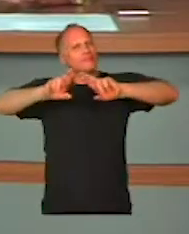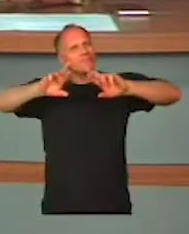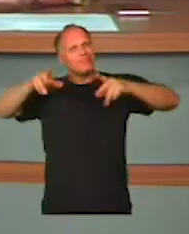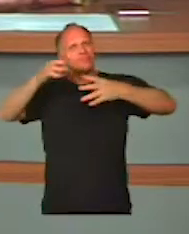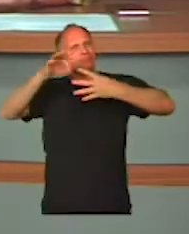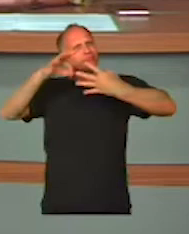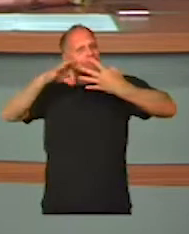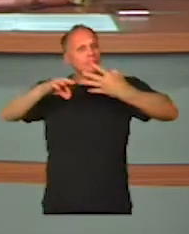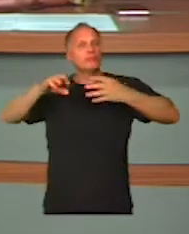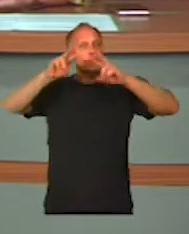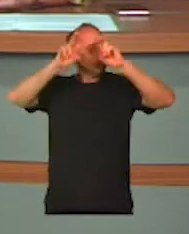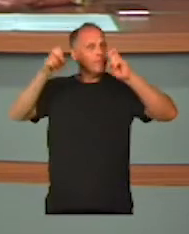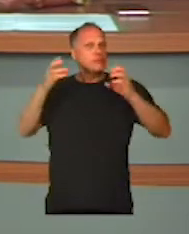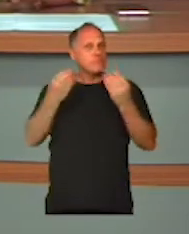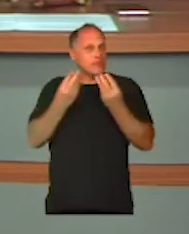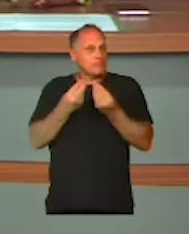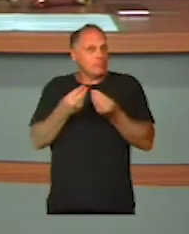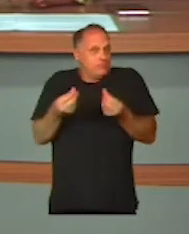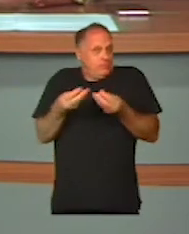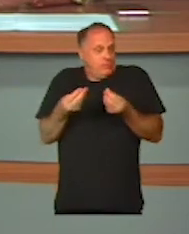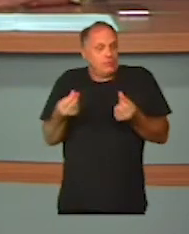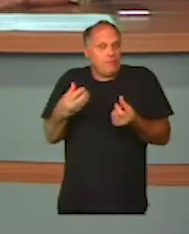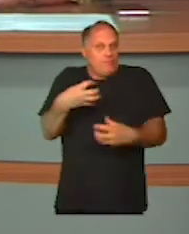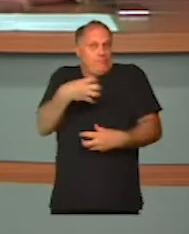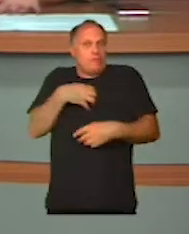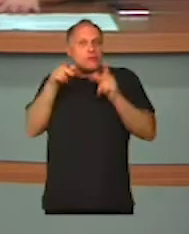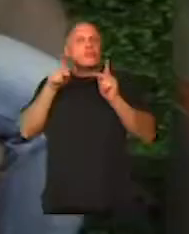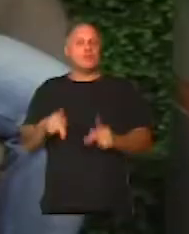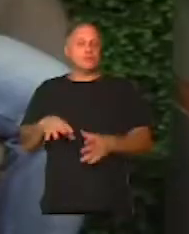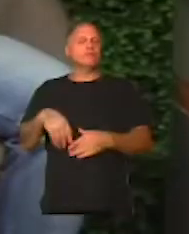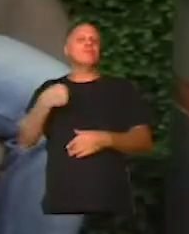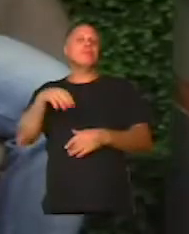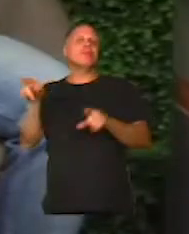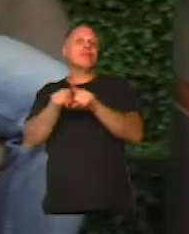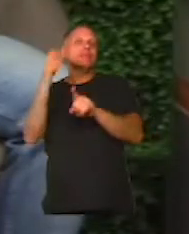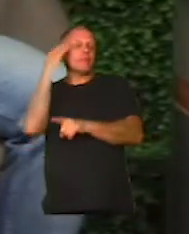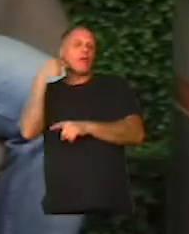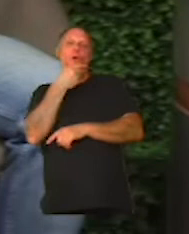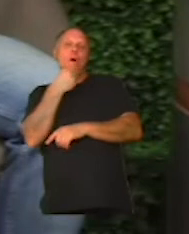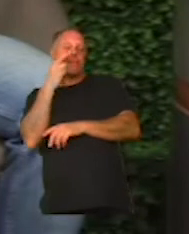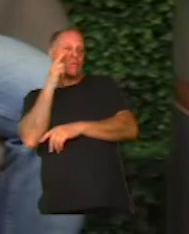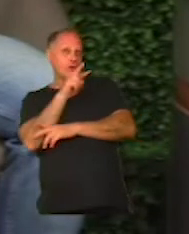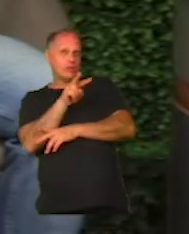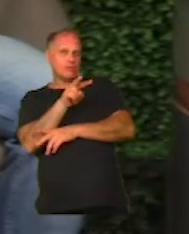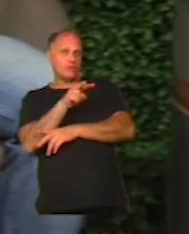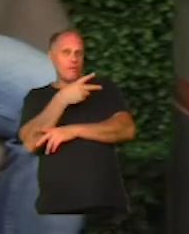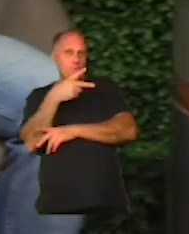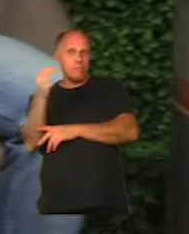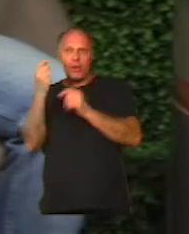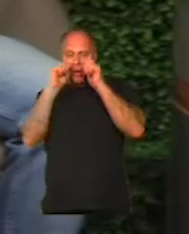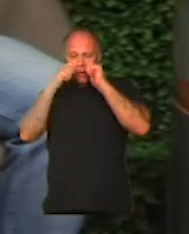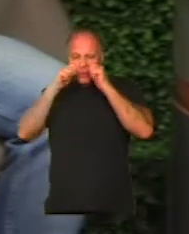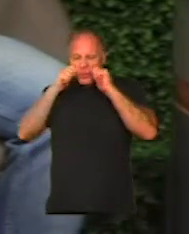temas sensíveis, né? E você mexe, sabe, com o sentimento das pessoas. Você sabe que tinha um senhor assistindo que saiu chorando, a filha não...